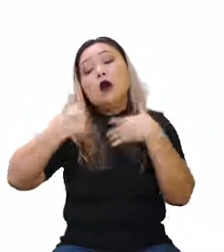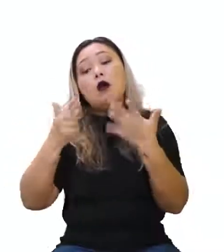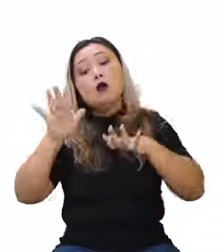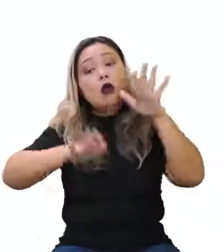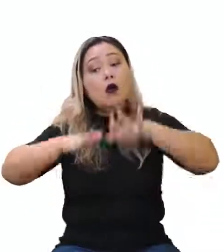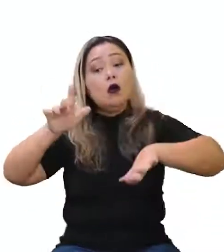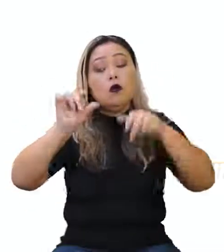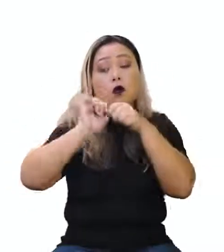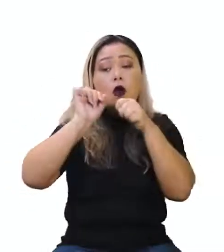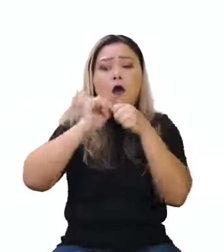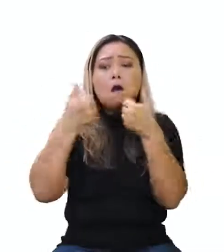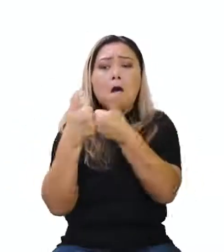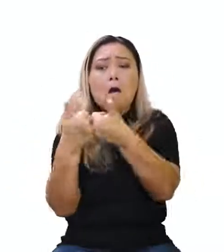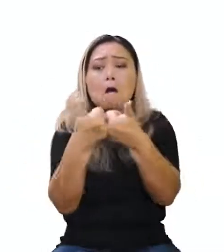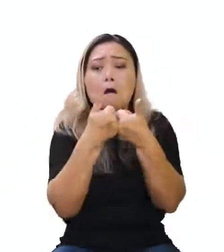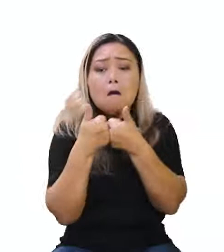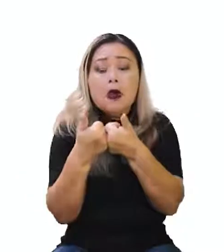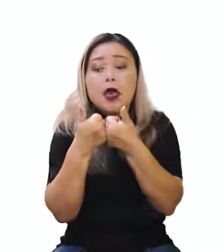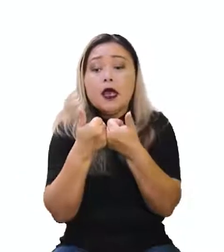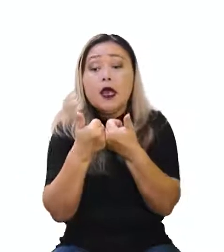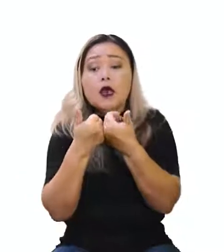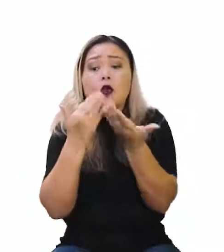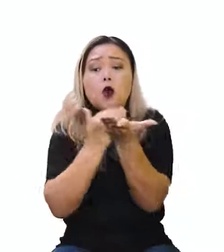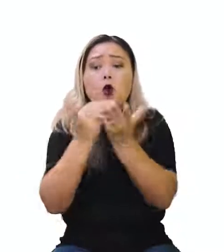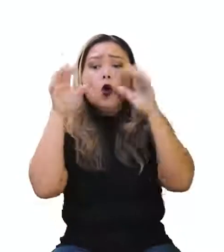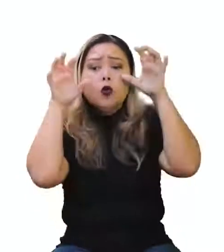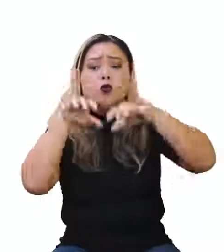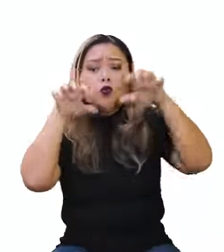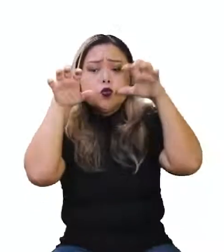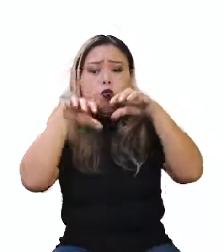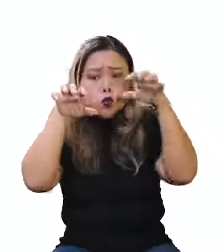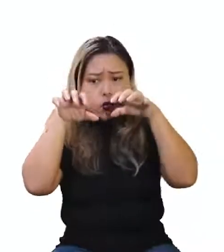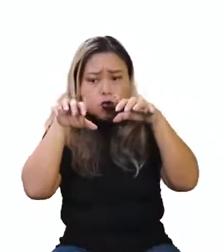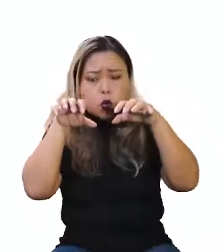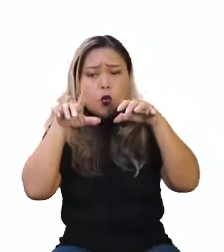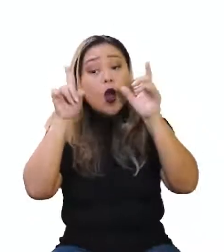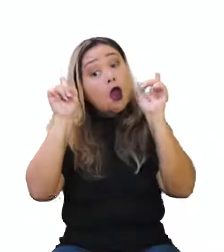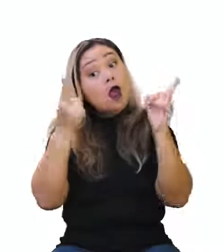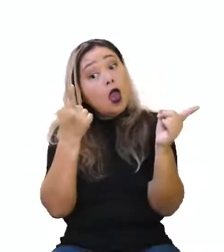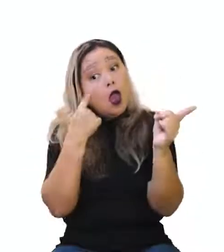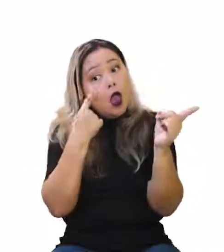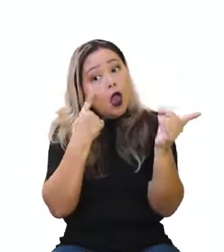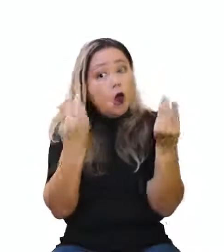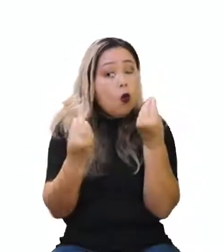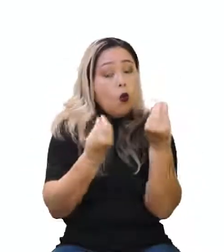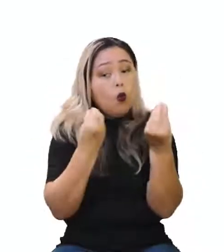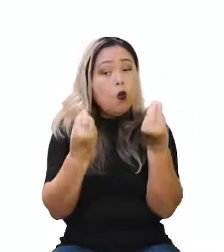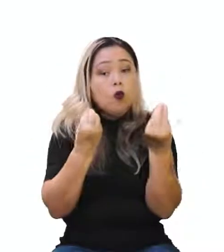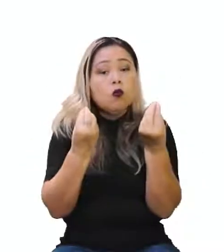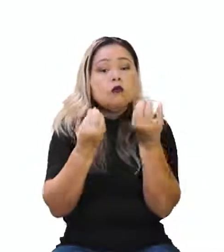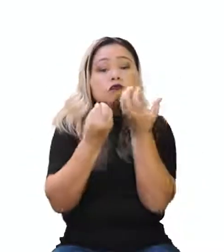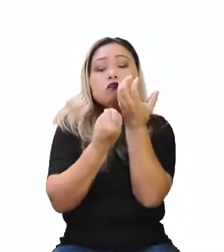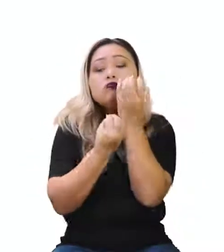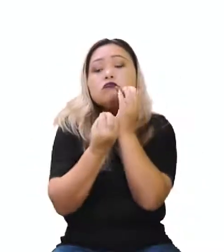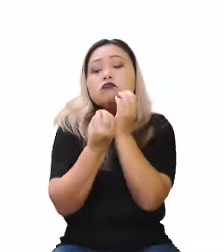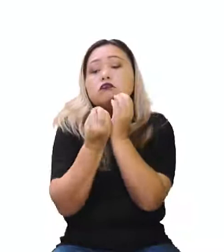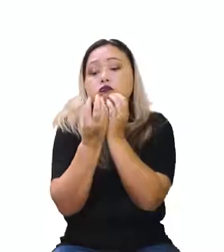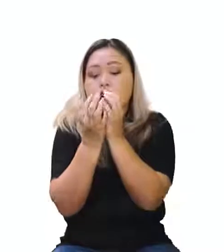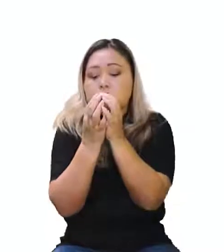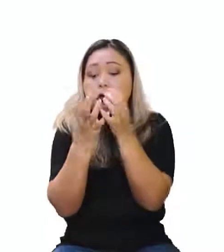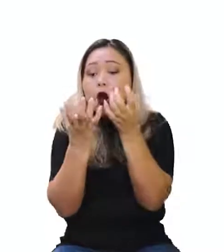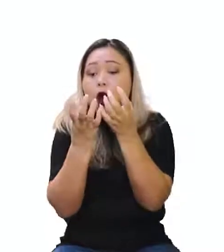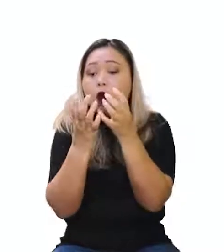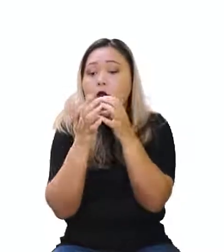da época, se estiver muito próximo ao início da chuva, da estação chuvosa, tem que levar em consideração a eclosão. Por isso que